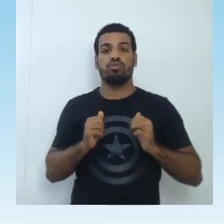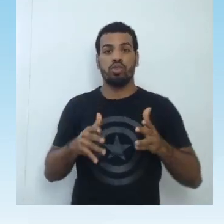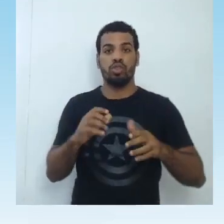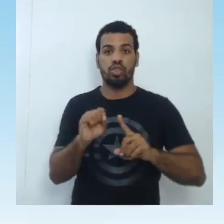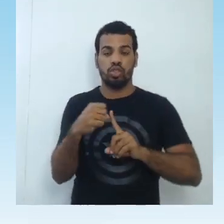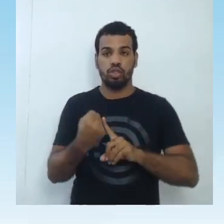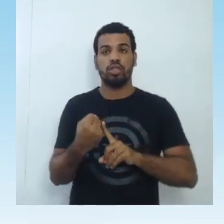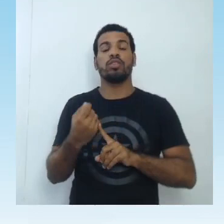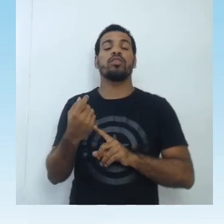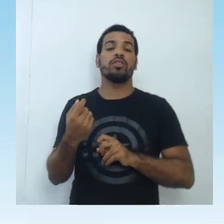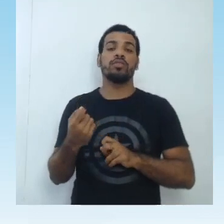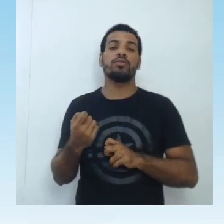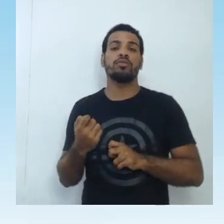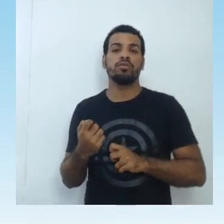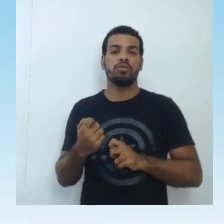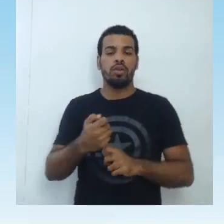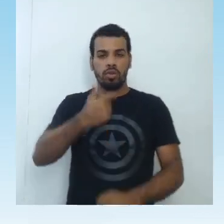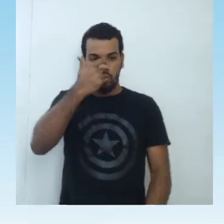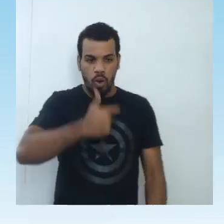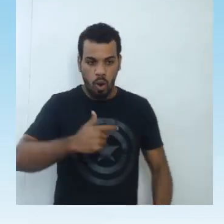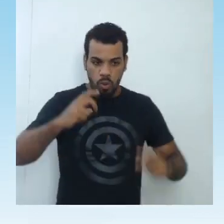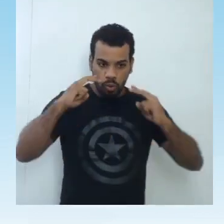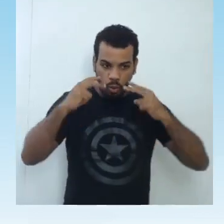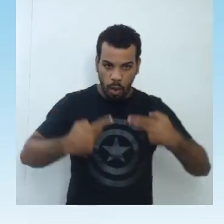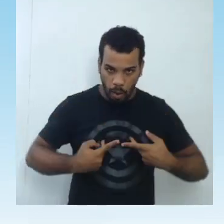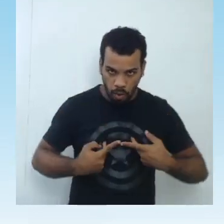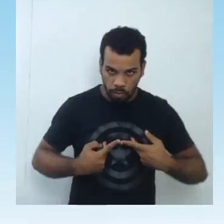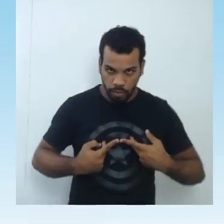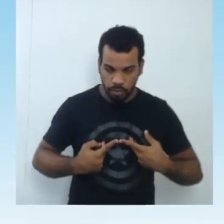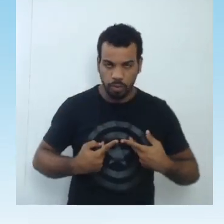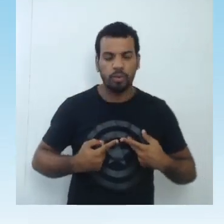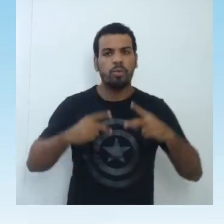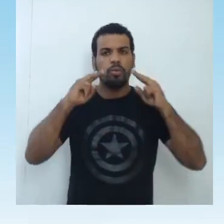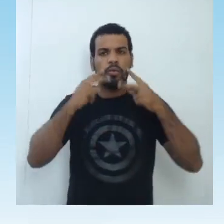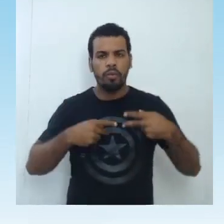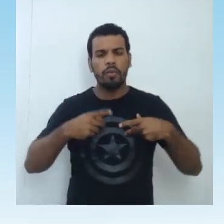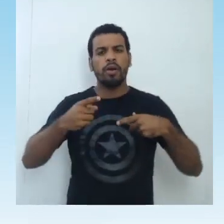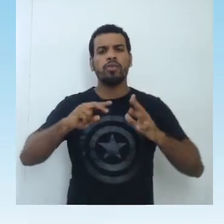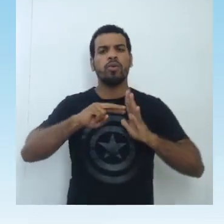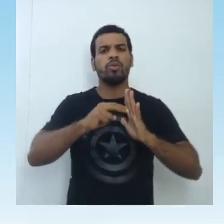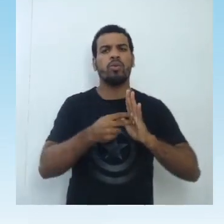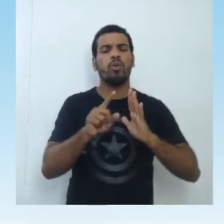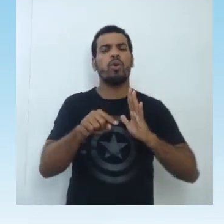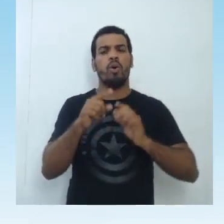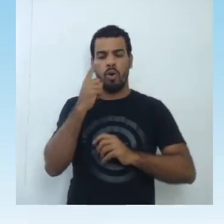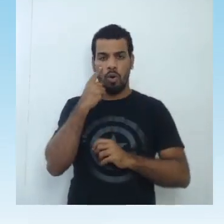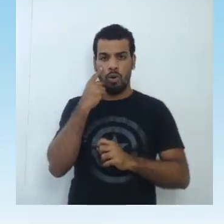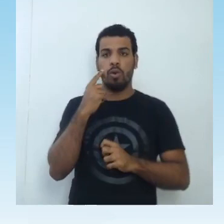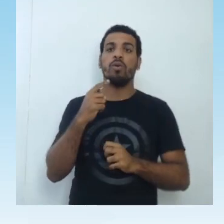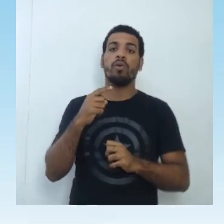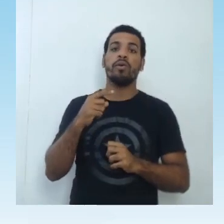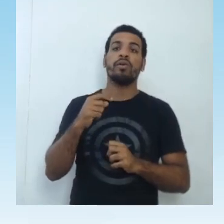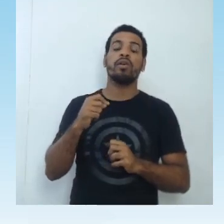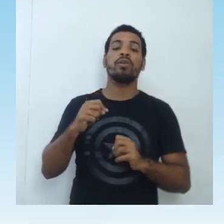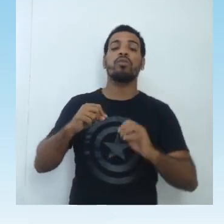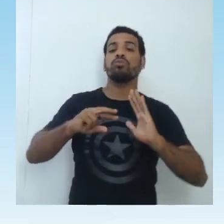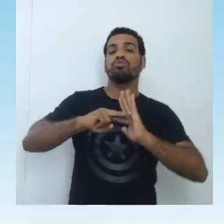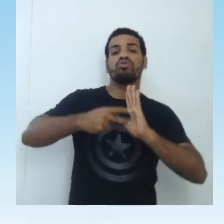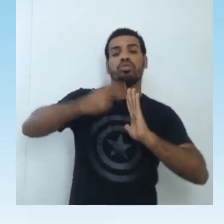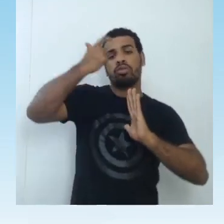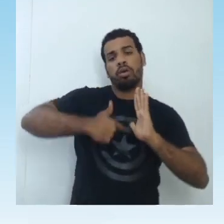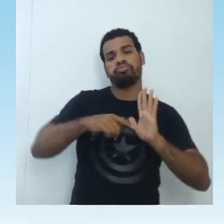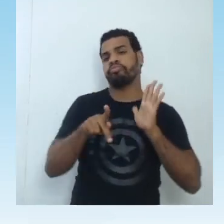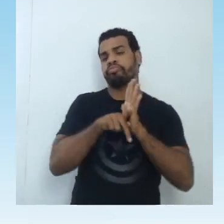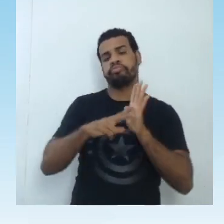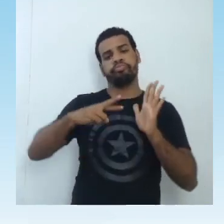uma conduta do ser humano com um significado subjetivo. Olha só, o significado ele é subjetivo.